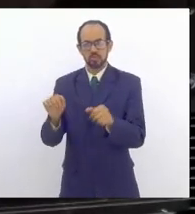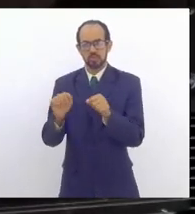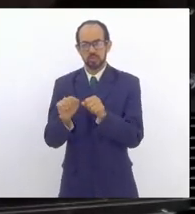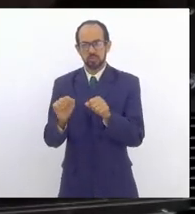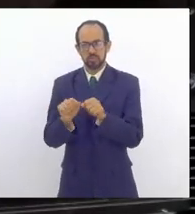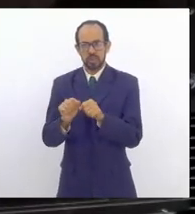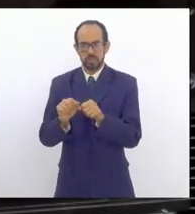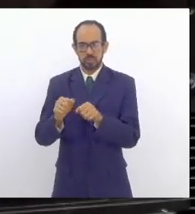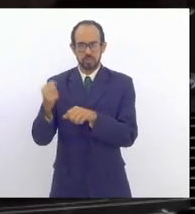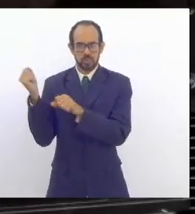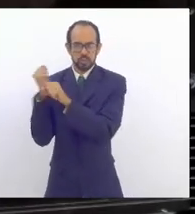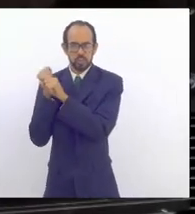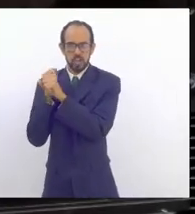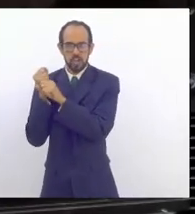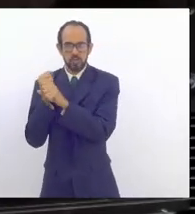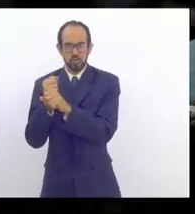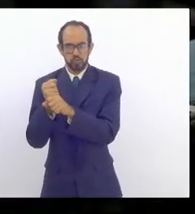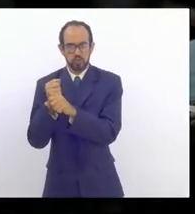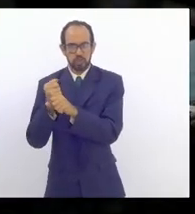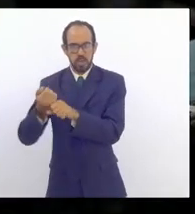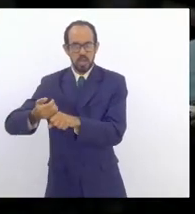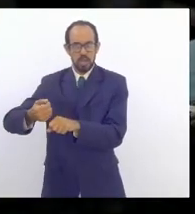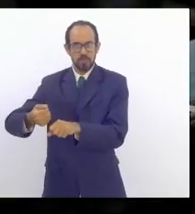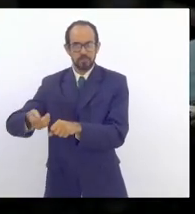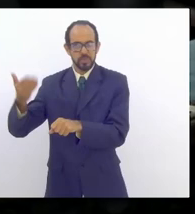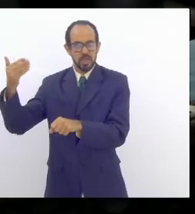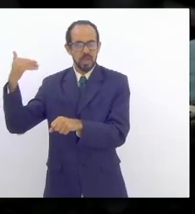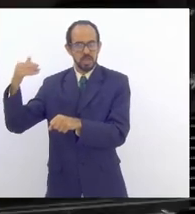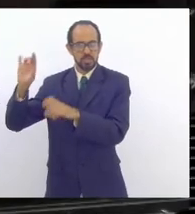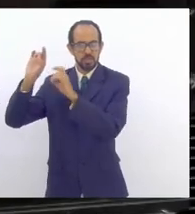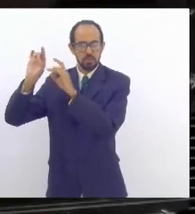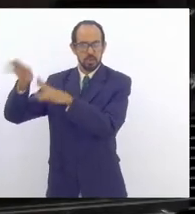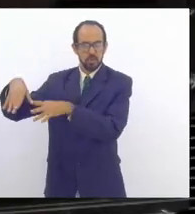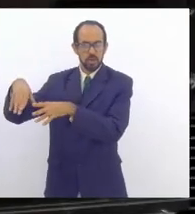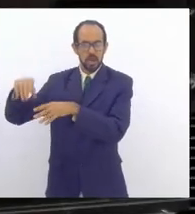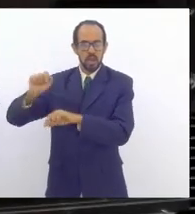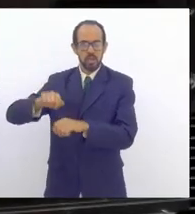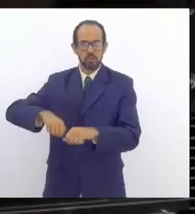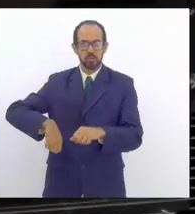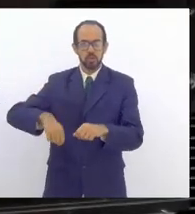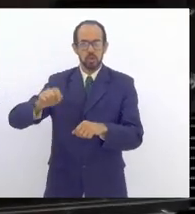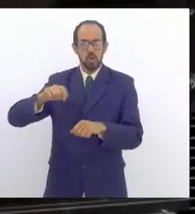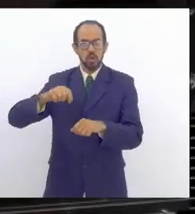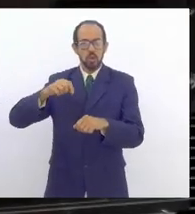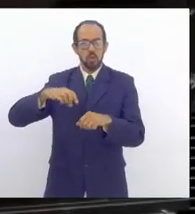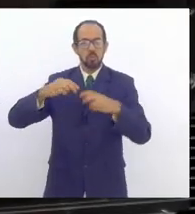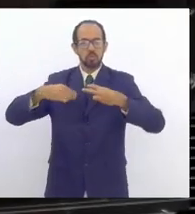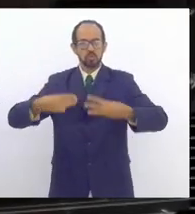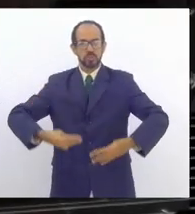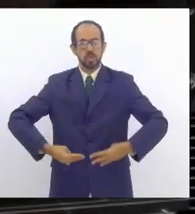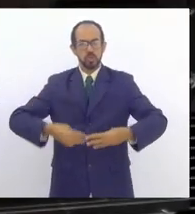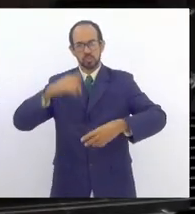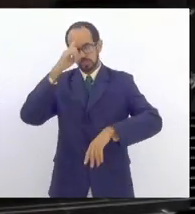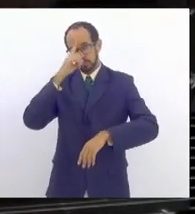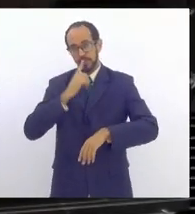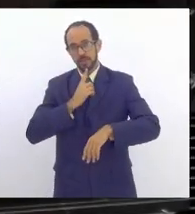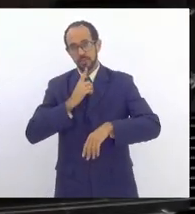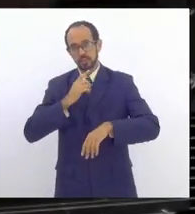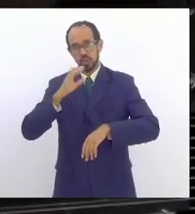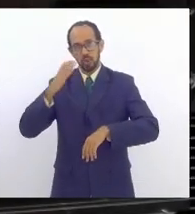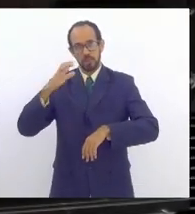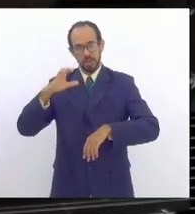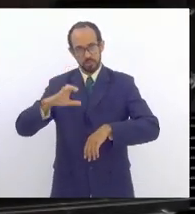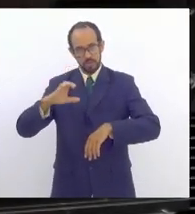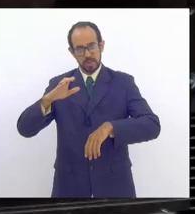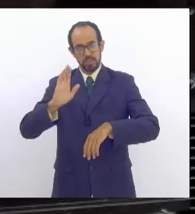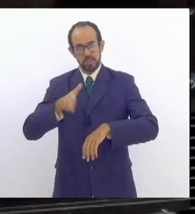anos. Antes abandonado, o Museu da Imagem e do Som em Copacabana chegou a 82% das obras